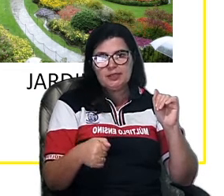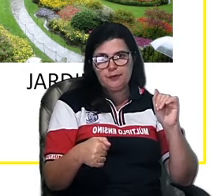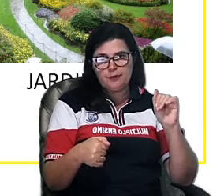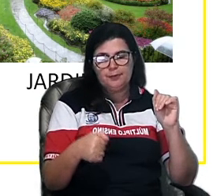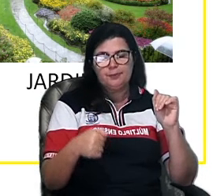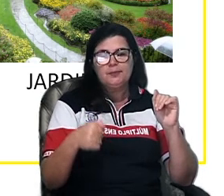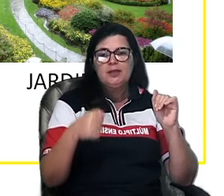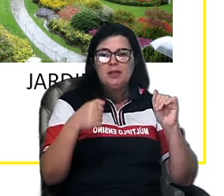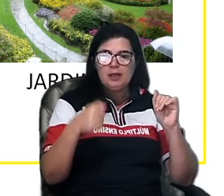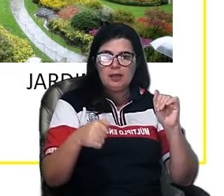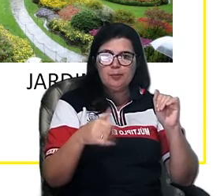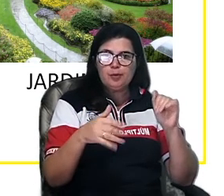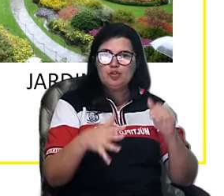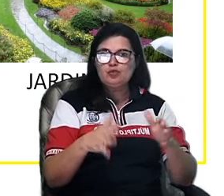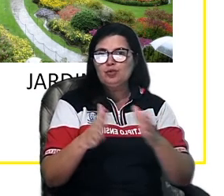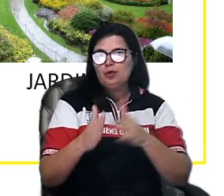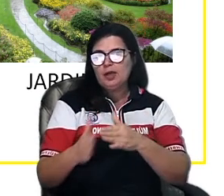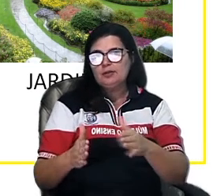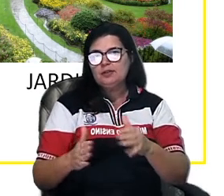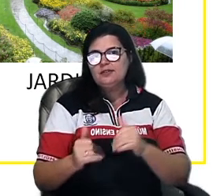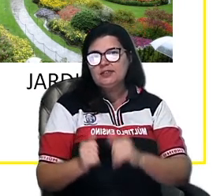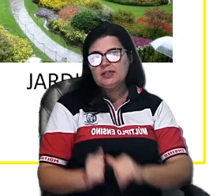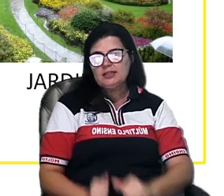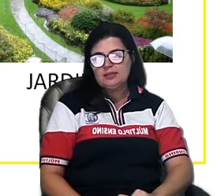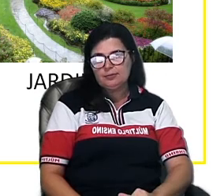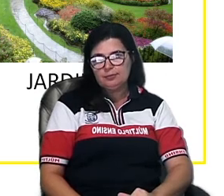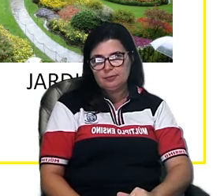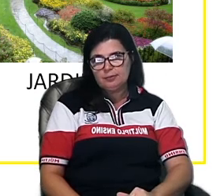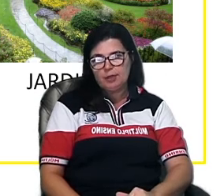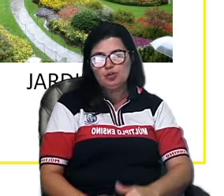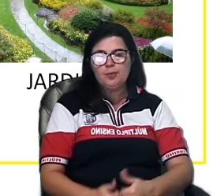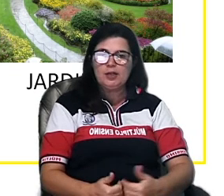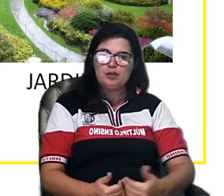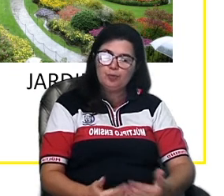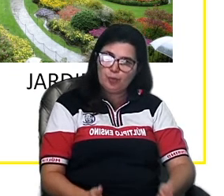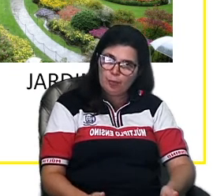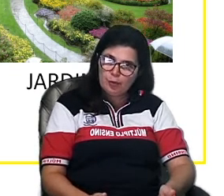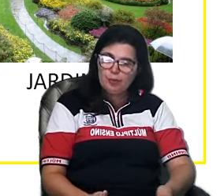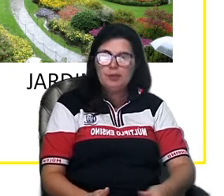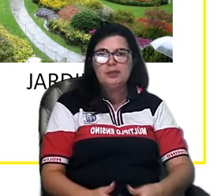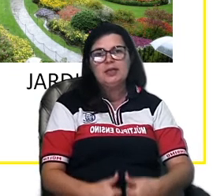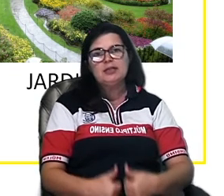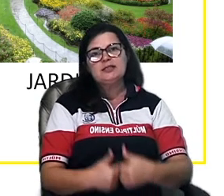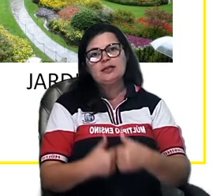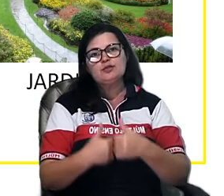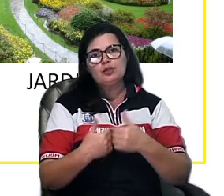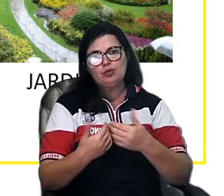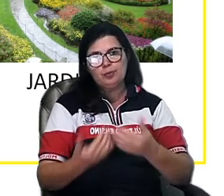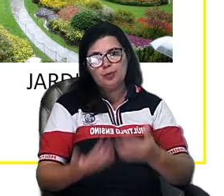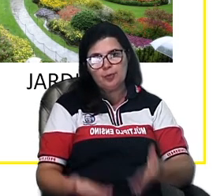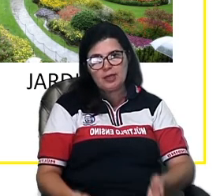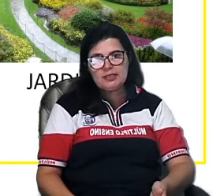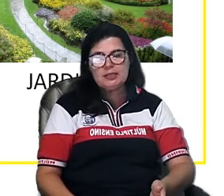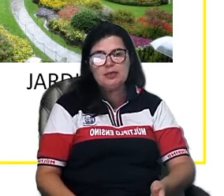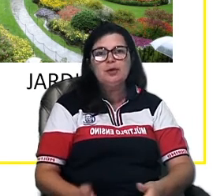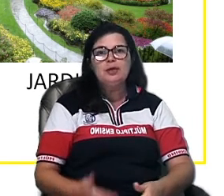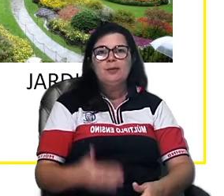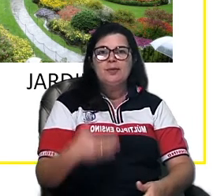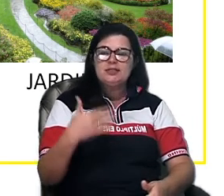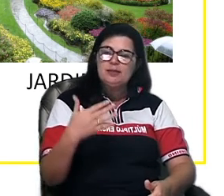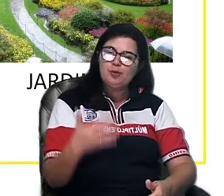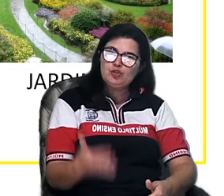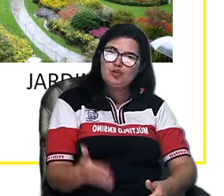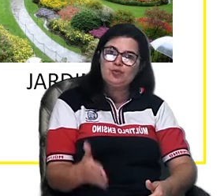do Recife, ele possui um horário de visitação. É um espaço público de acesso a toda a